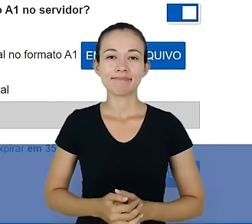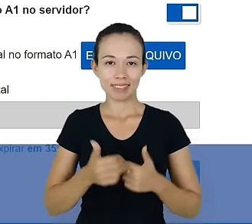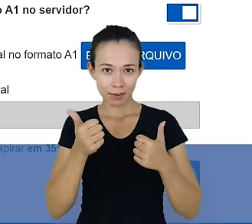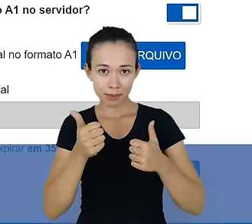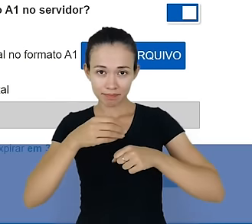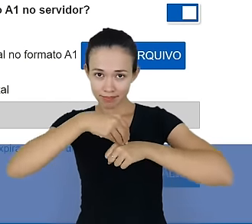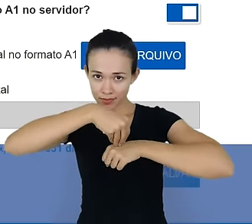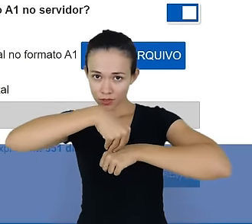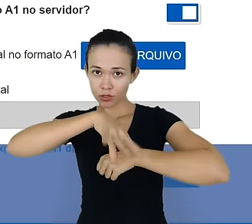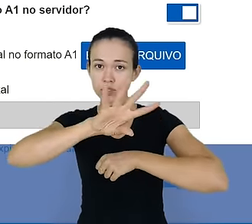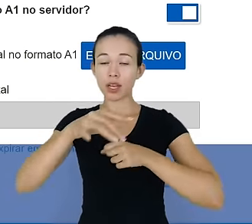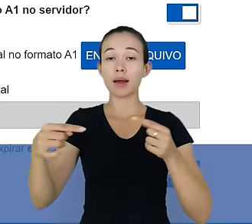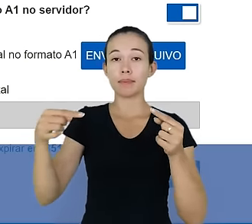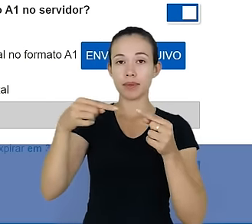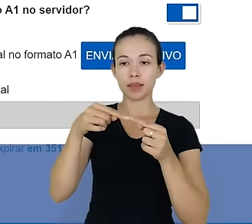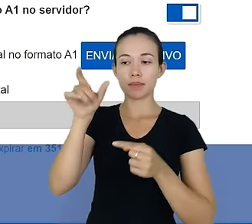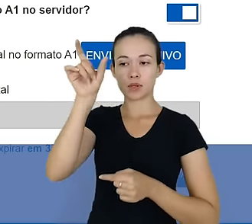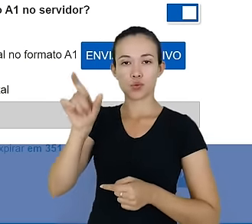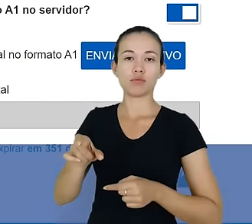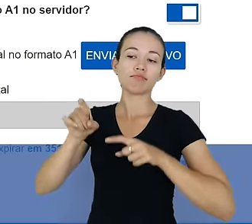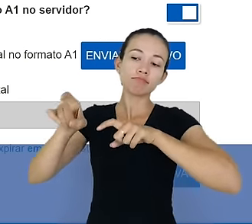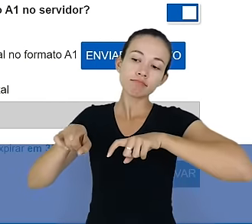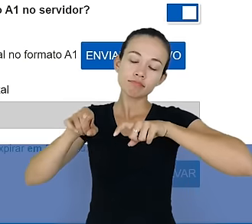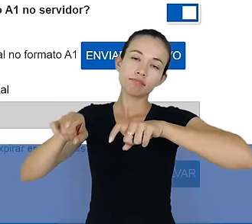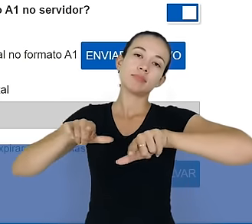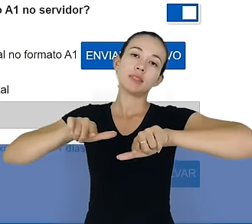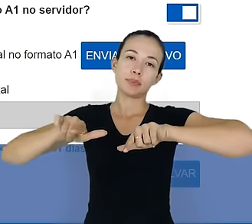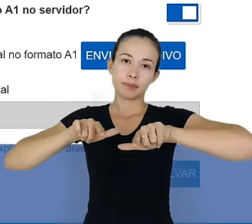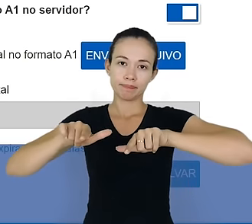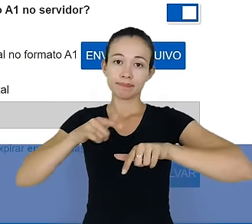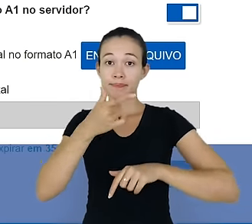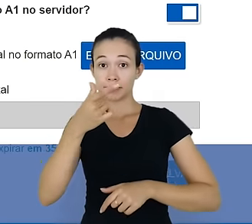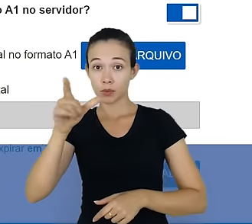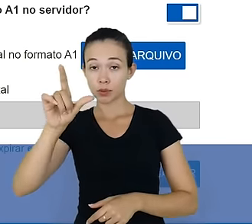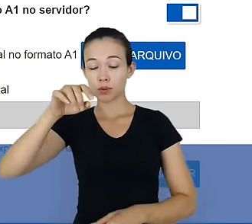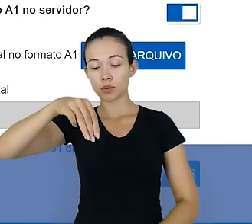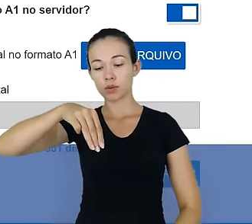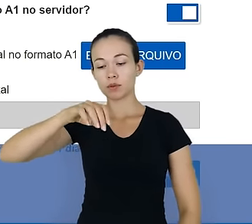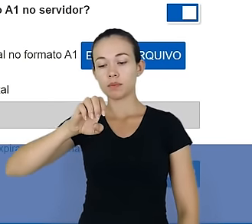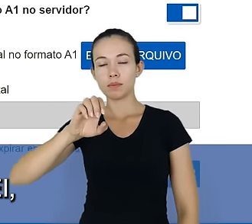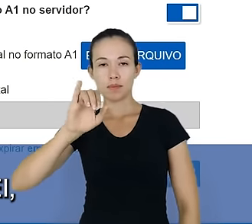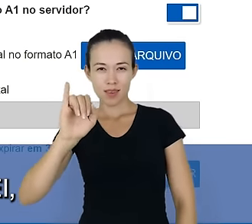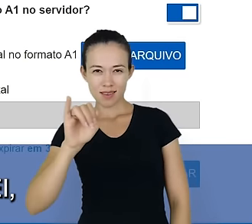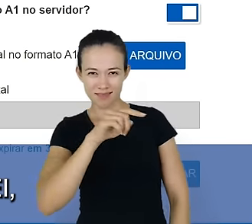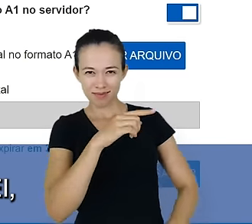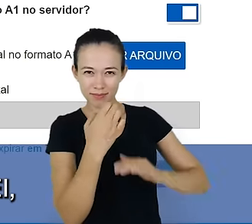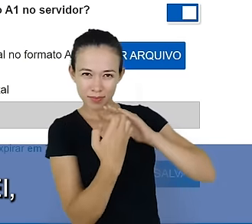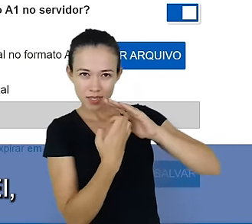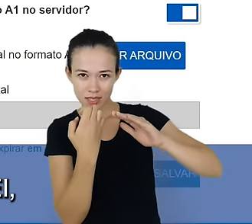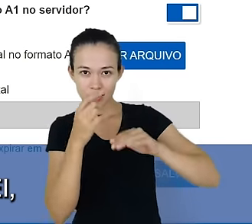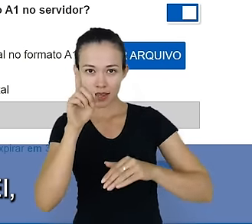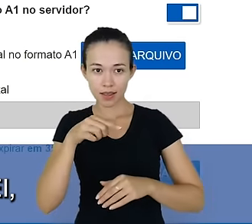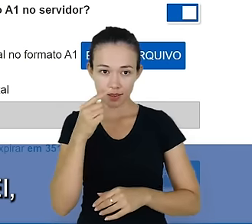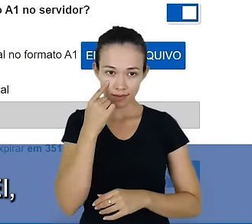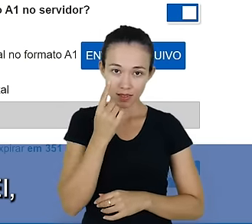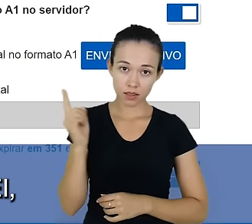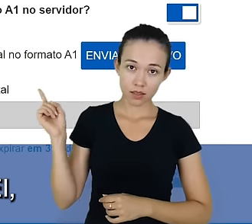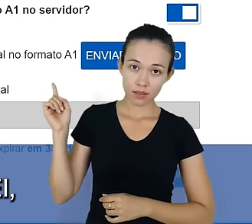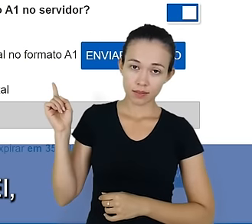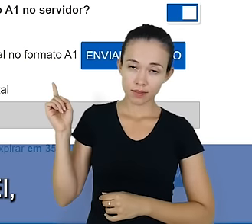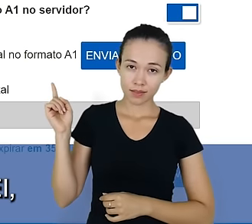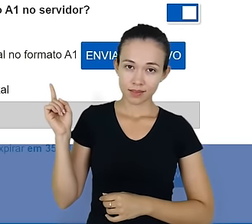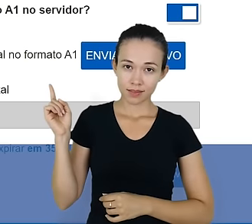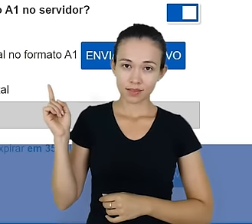da parte pro pessoal do professor eh produtor rural o mei quando a empresa é mei ele já traz aqui simples nacional